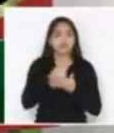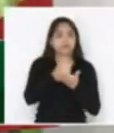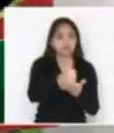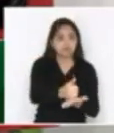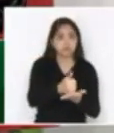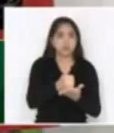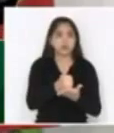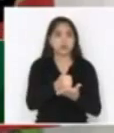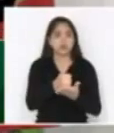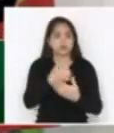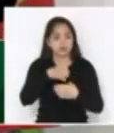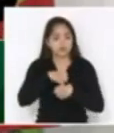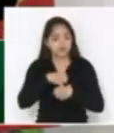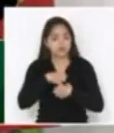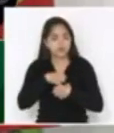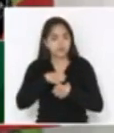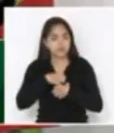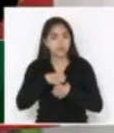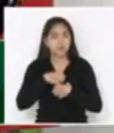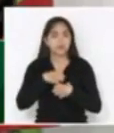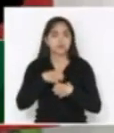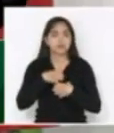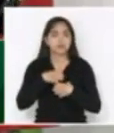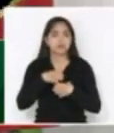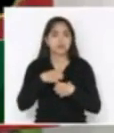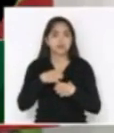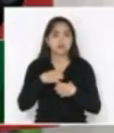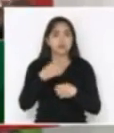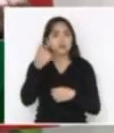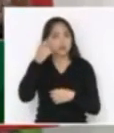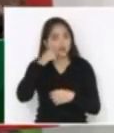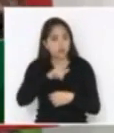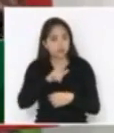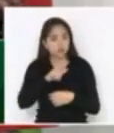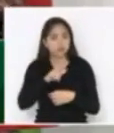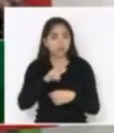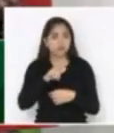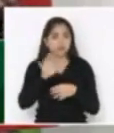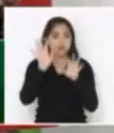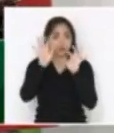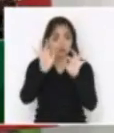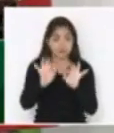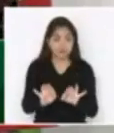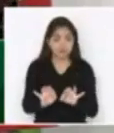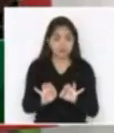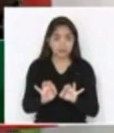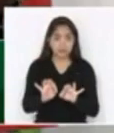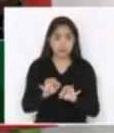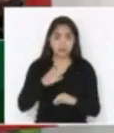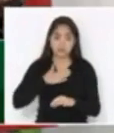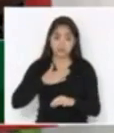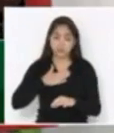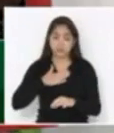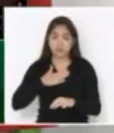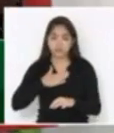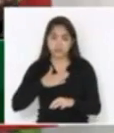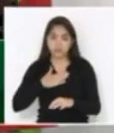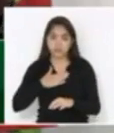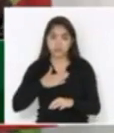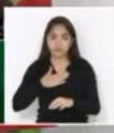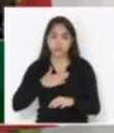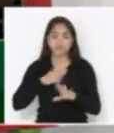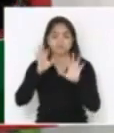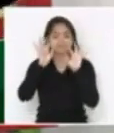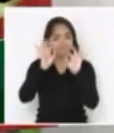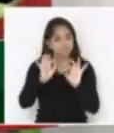minha solidariedade, e que saia daqui com certeza, se depender desse deputado, com